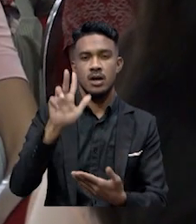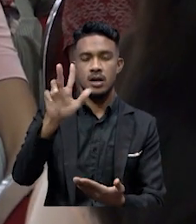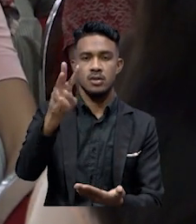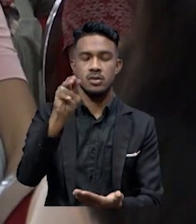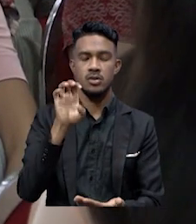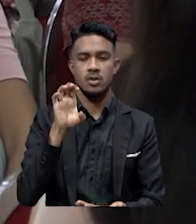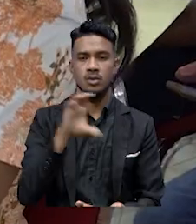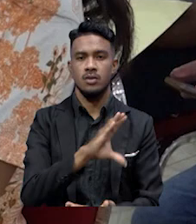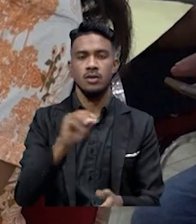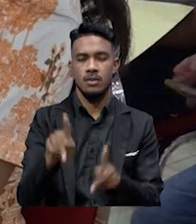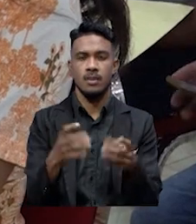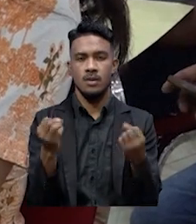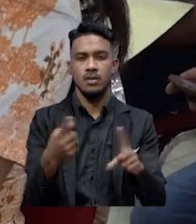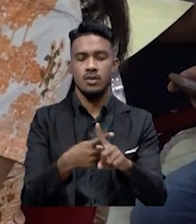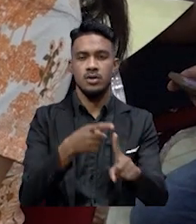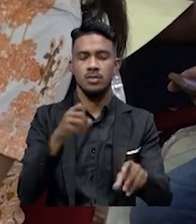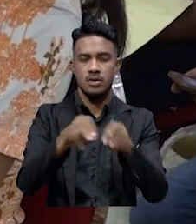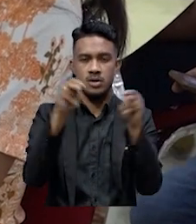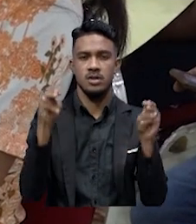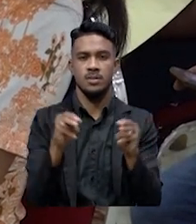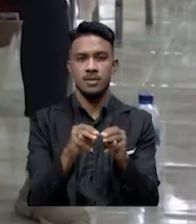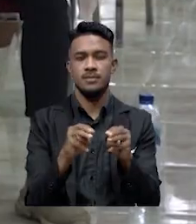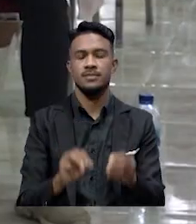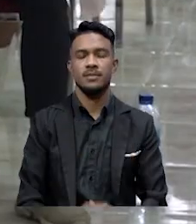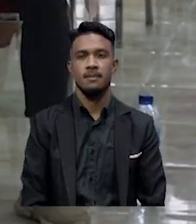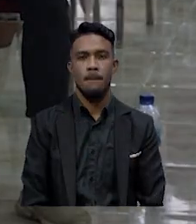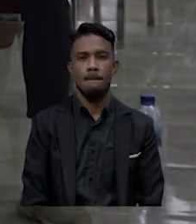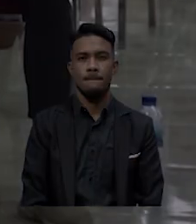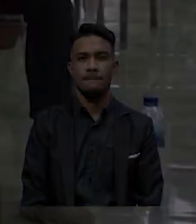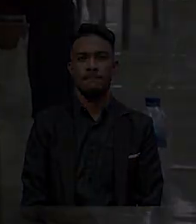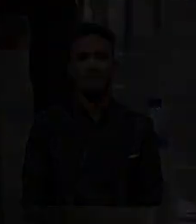trabalhador sira ne, maioria husi município. Adere tu Simenes, bem-vinda Simenes, ziemen.